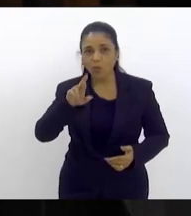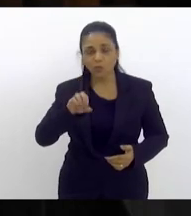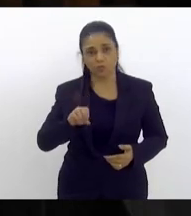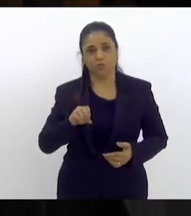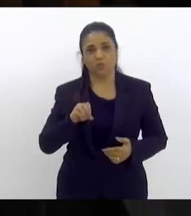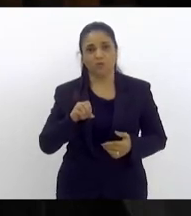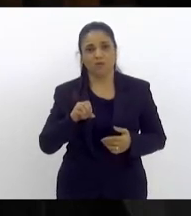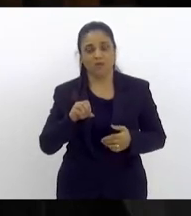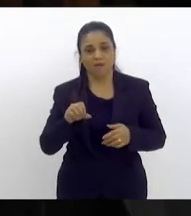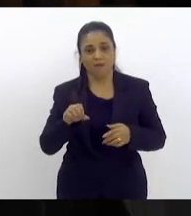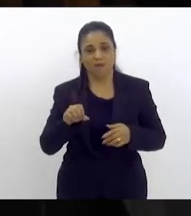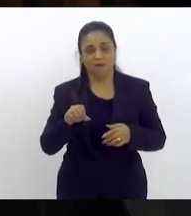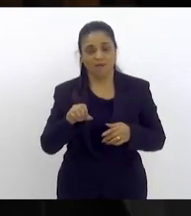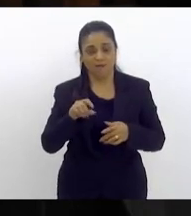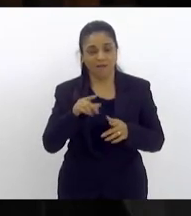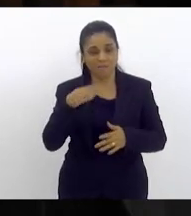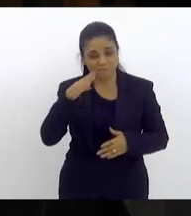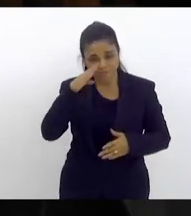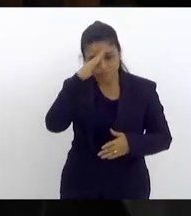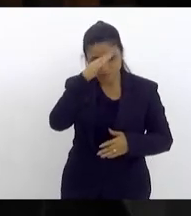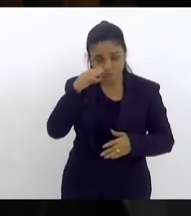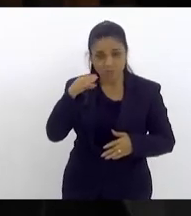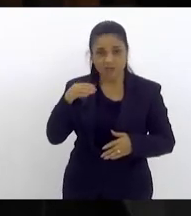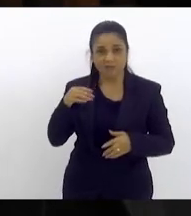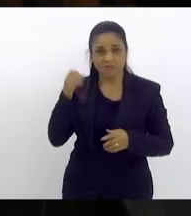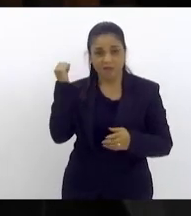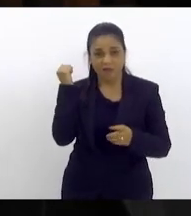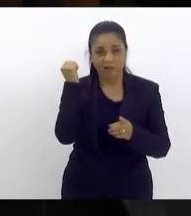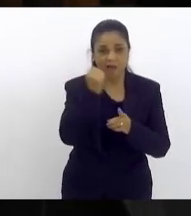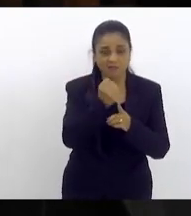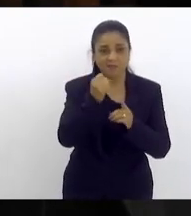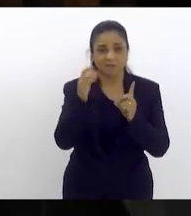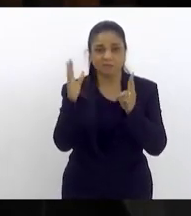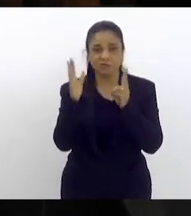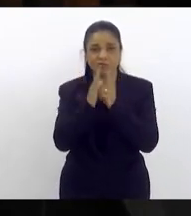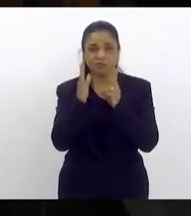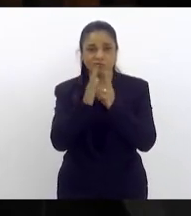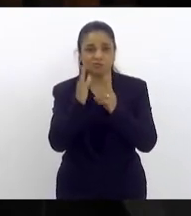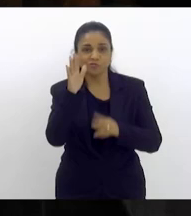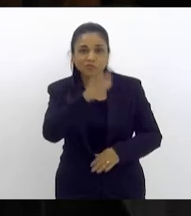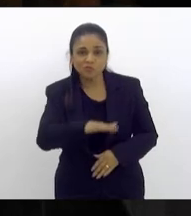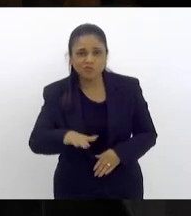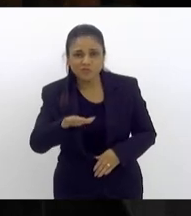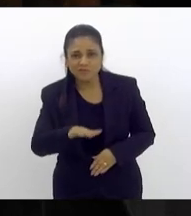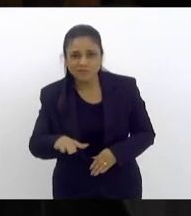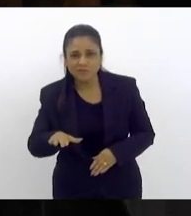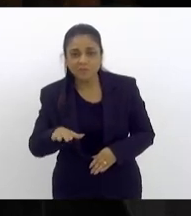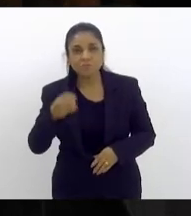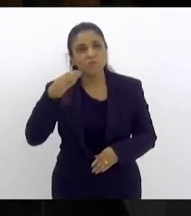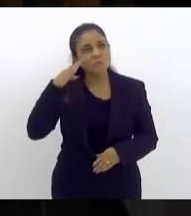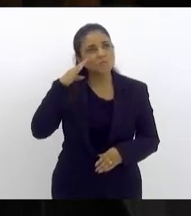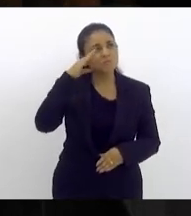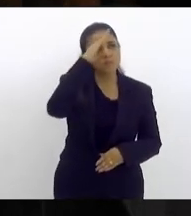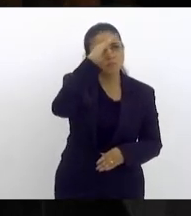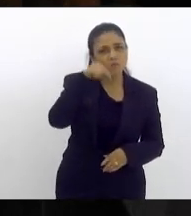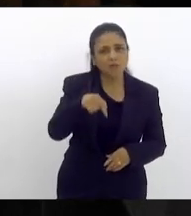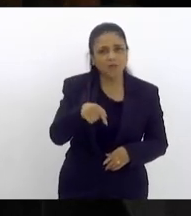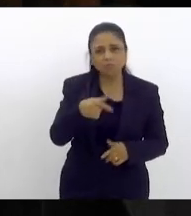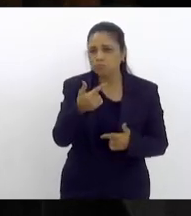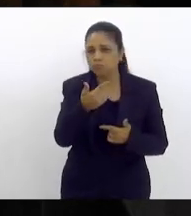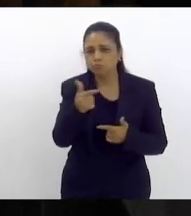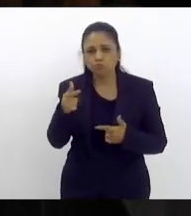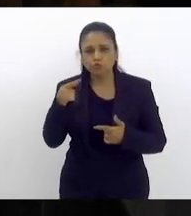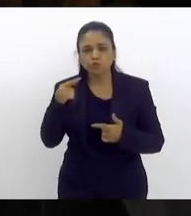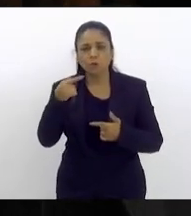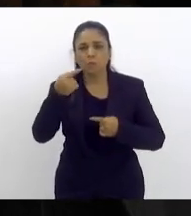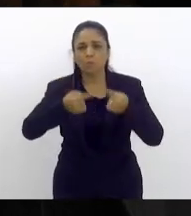bolsonaro assassino de crianças yanomamis que mais Deputado Anderson disse que bolsonaro não tinha uma política